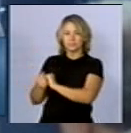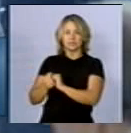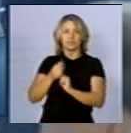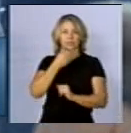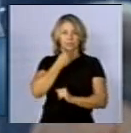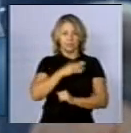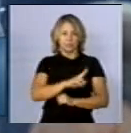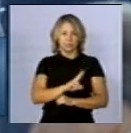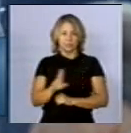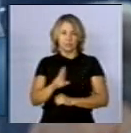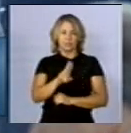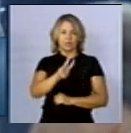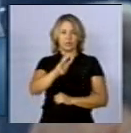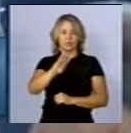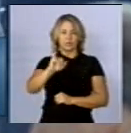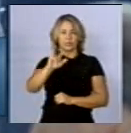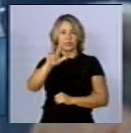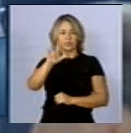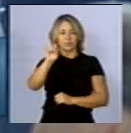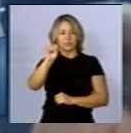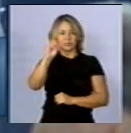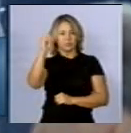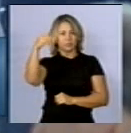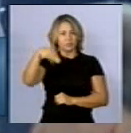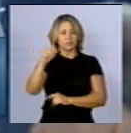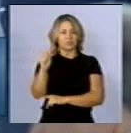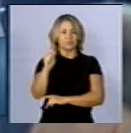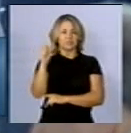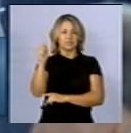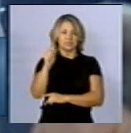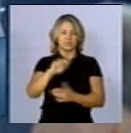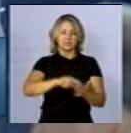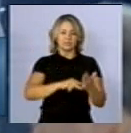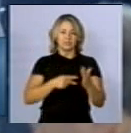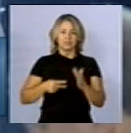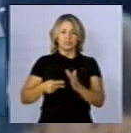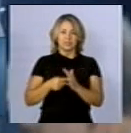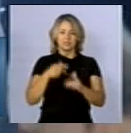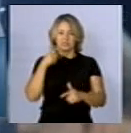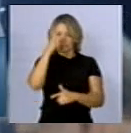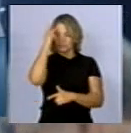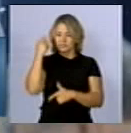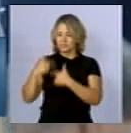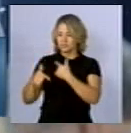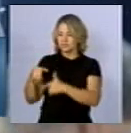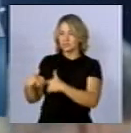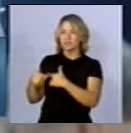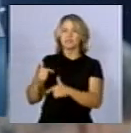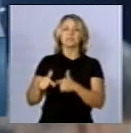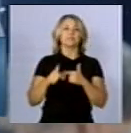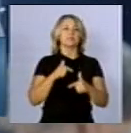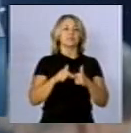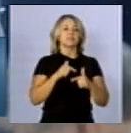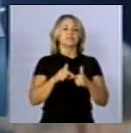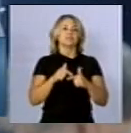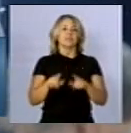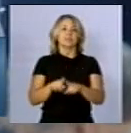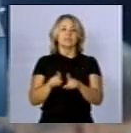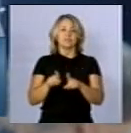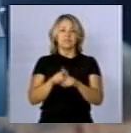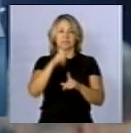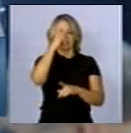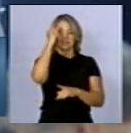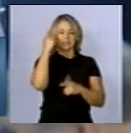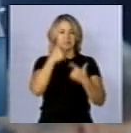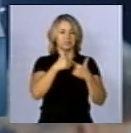Wilson Marques de Almeida sou do Sindicato dos Trabalhadores energéticos do Estado de São Paulo e da Federação dos Trabalhadores nas